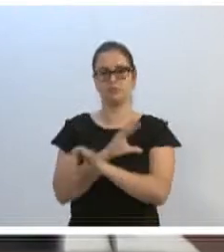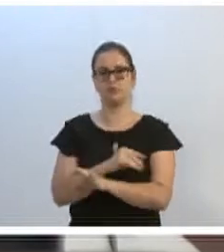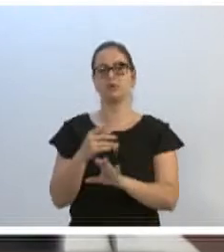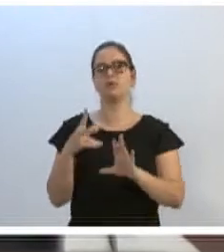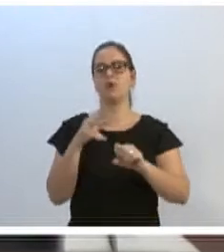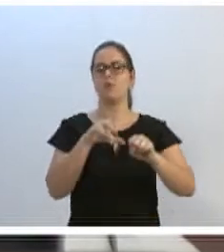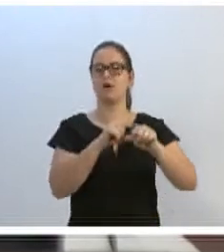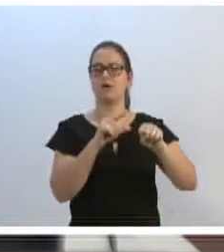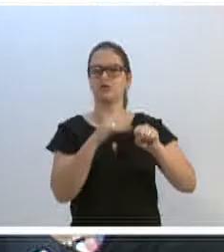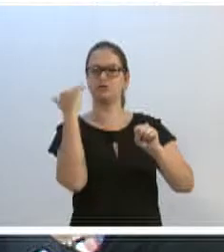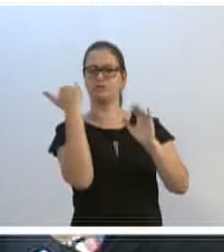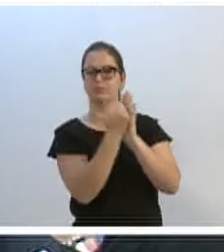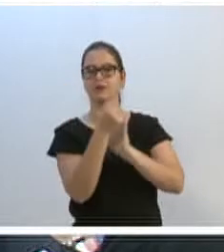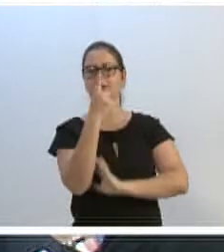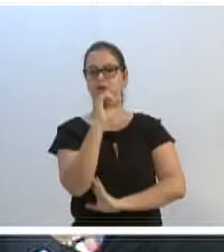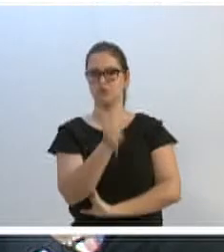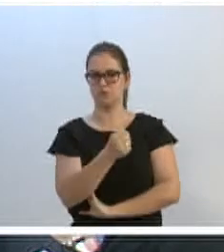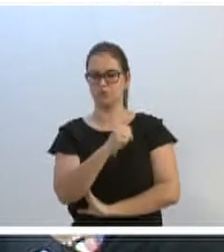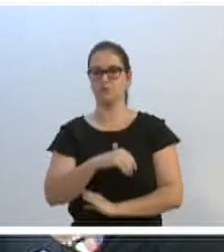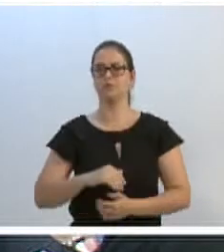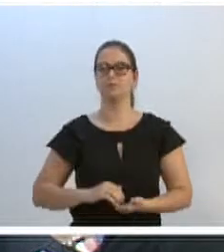18.